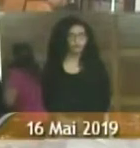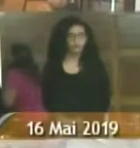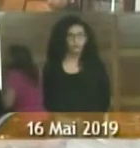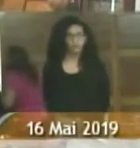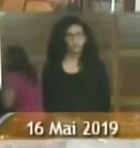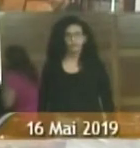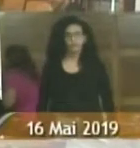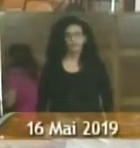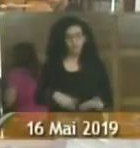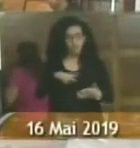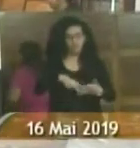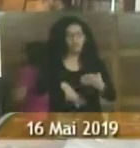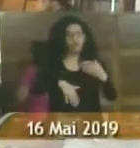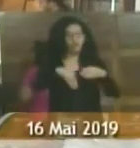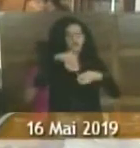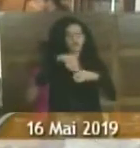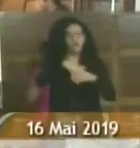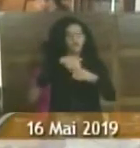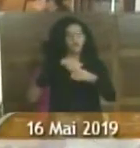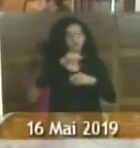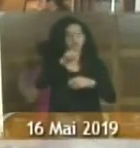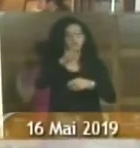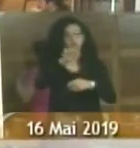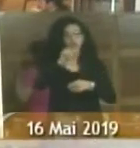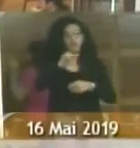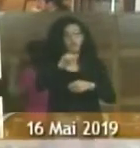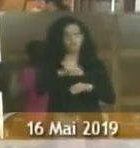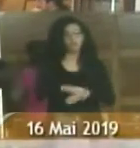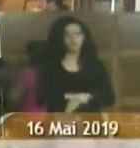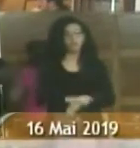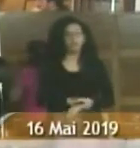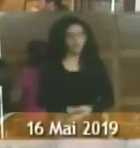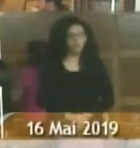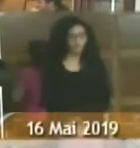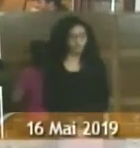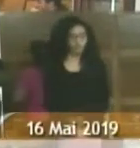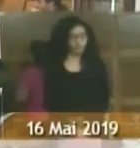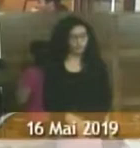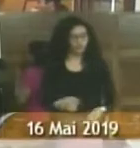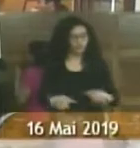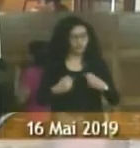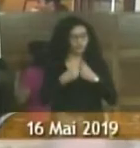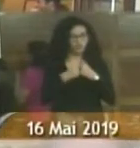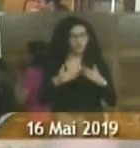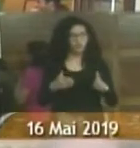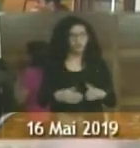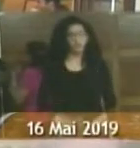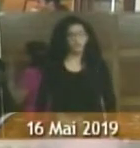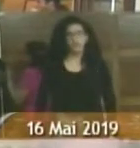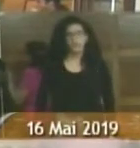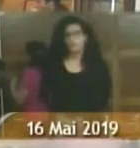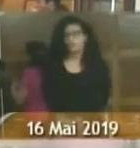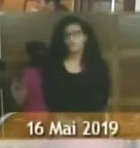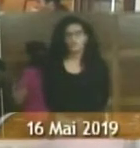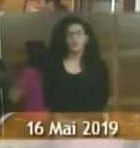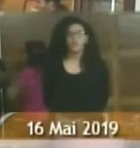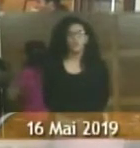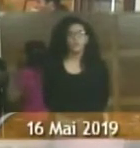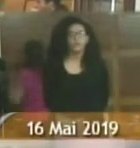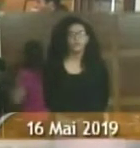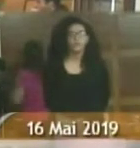Colocar em análise aqui a aprovação ou não da ata. Em discussão e votação aberta.